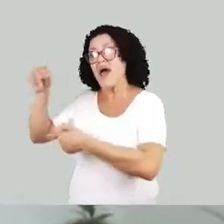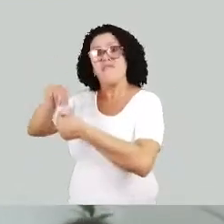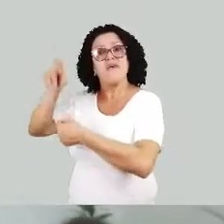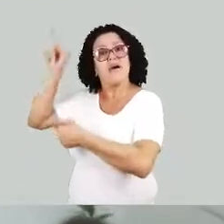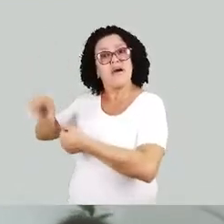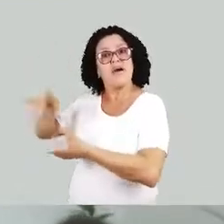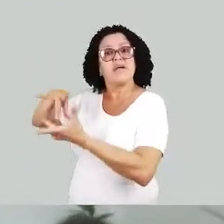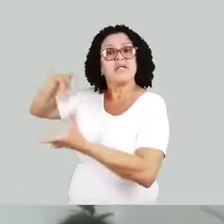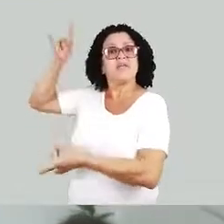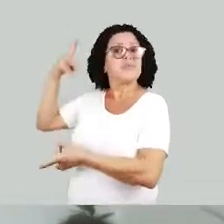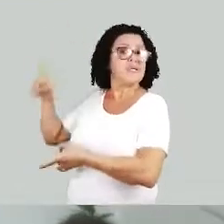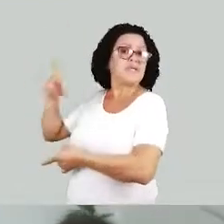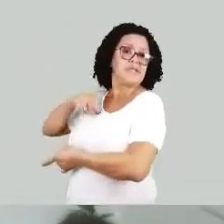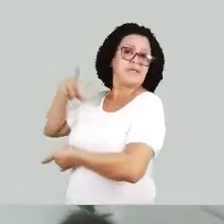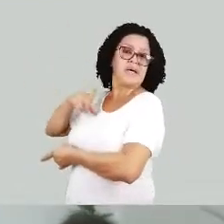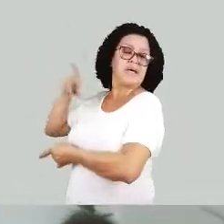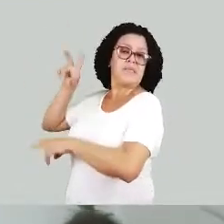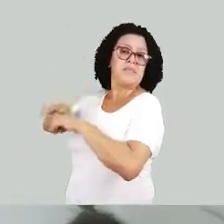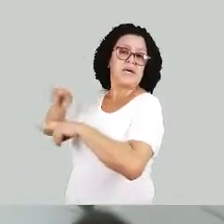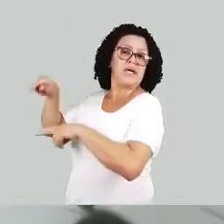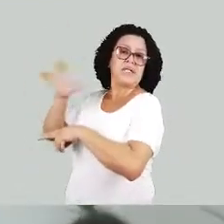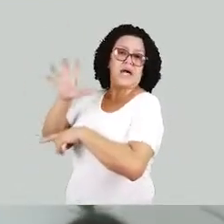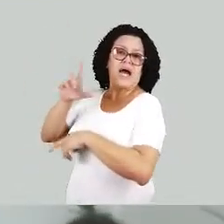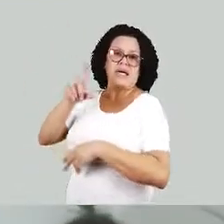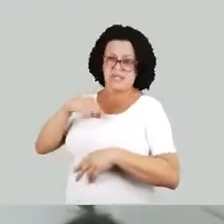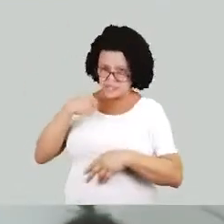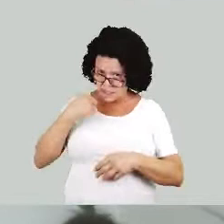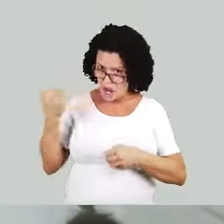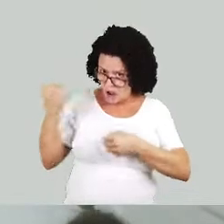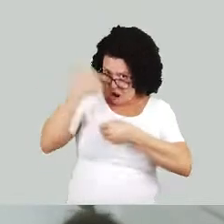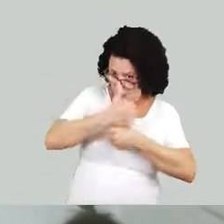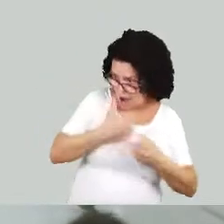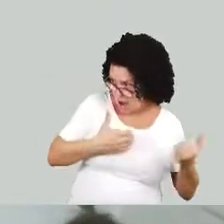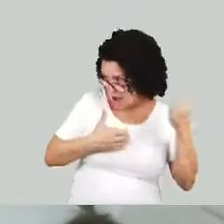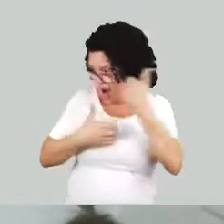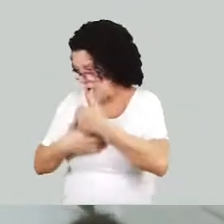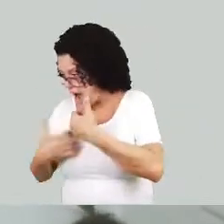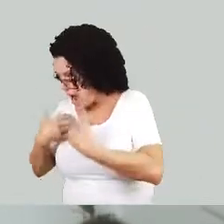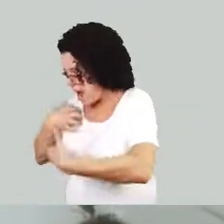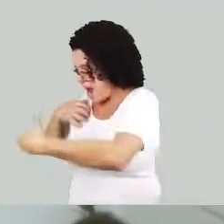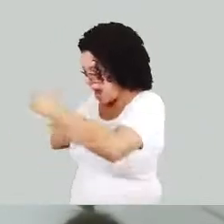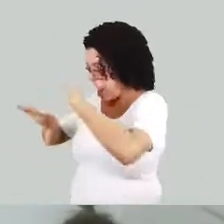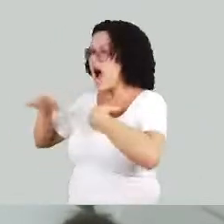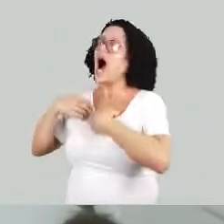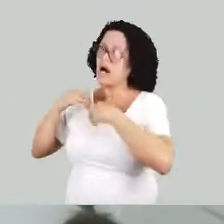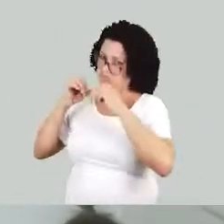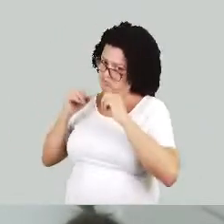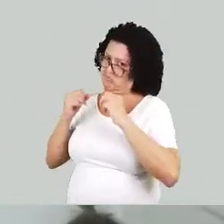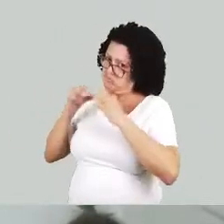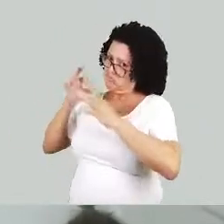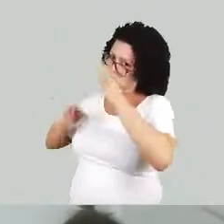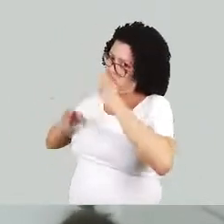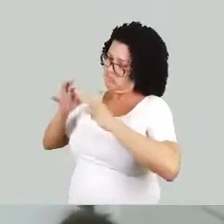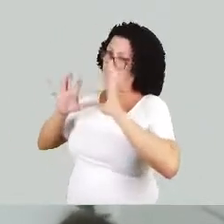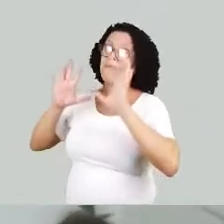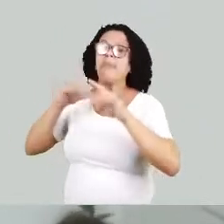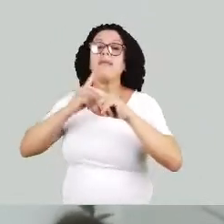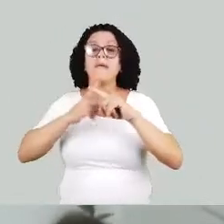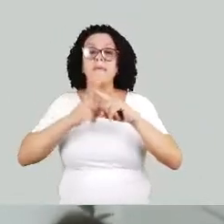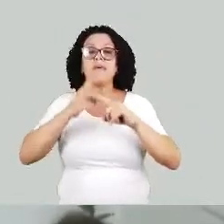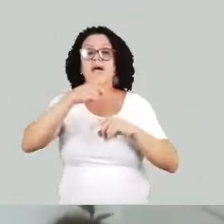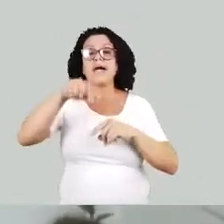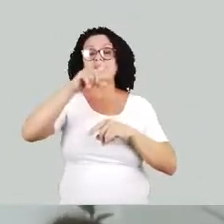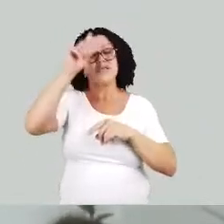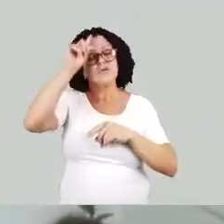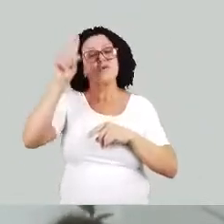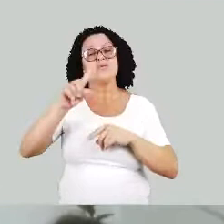esse espírito carrega, né? Se nós estivéssemos no lugar dele, ainda assim não poderíamos julgar. Por quê? Porque a